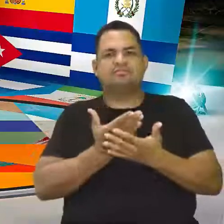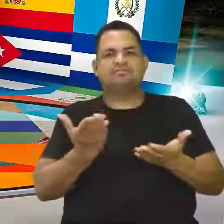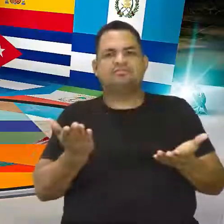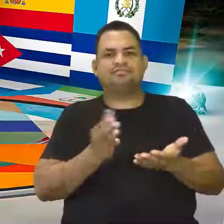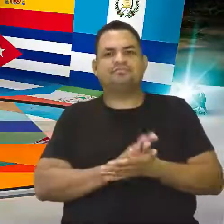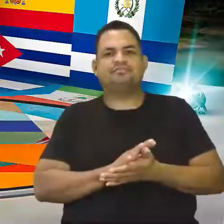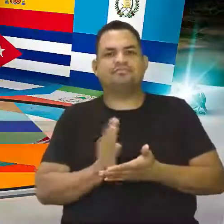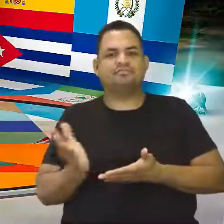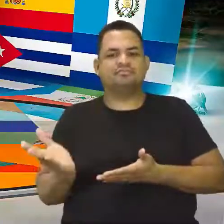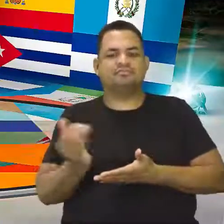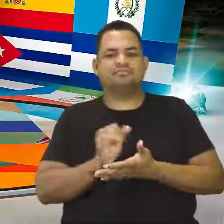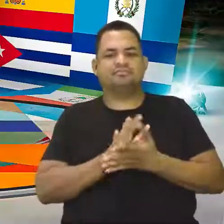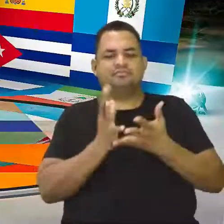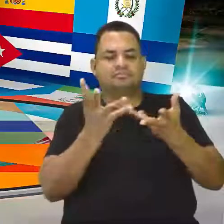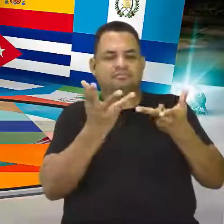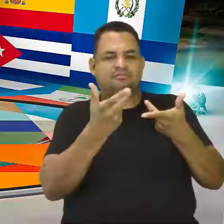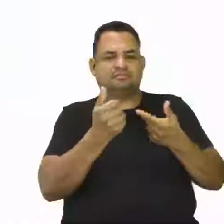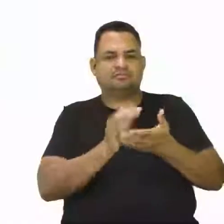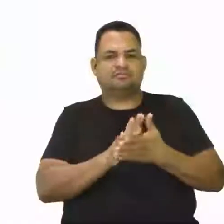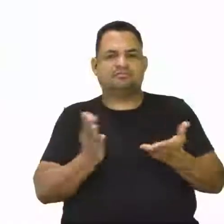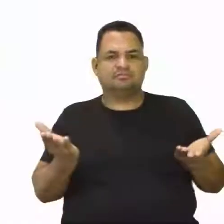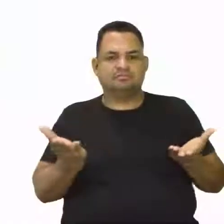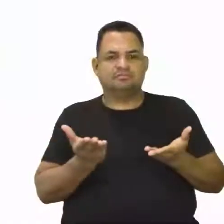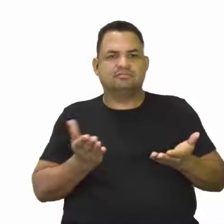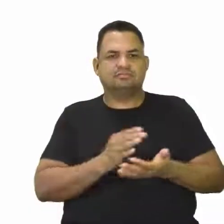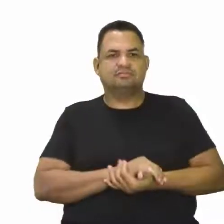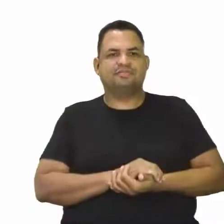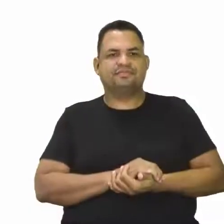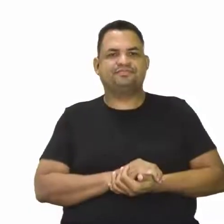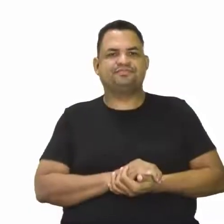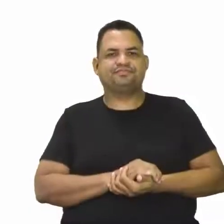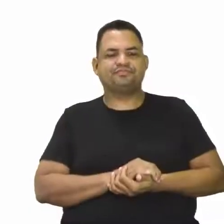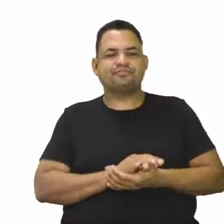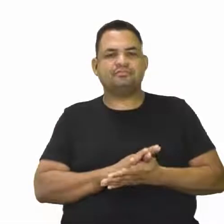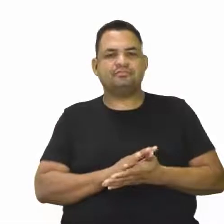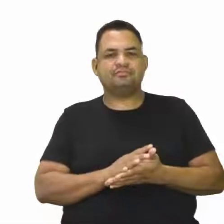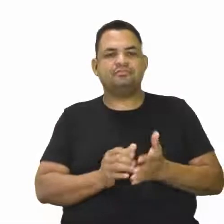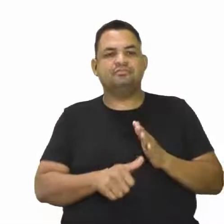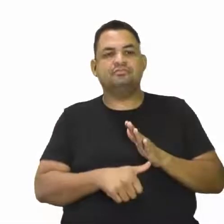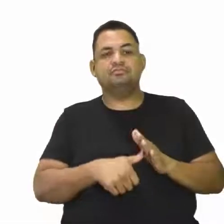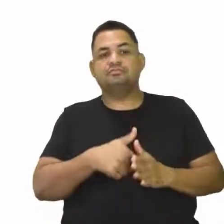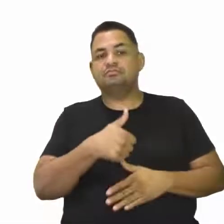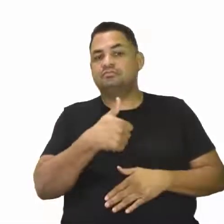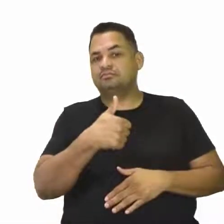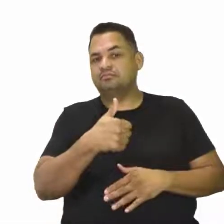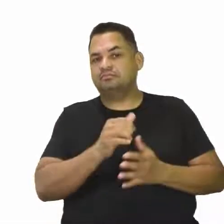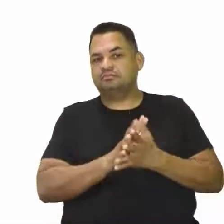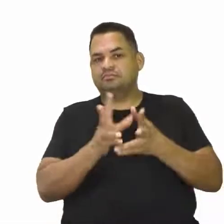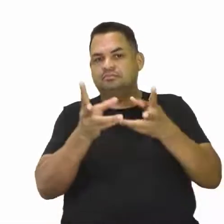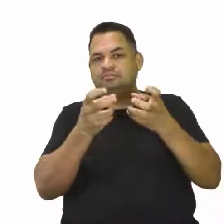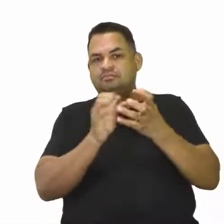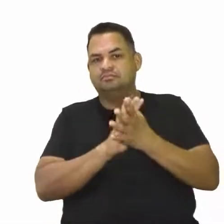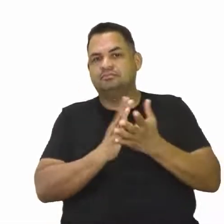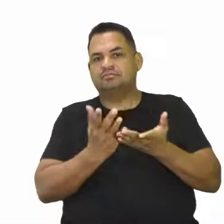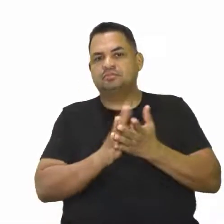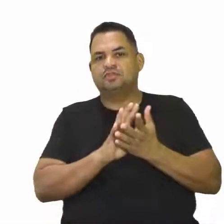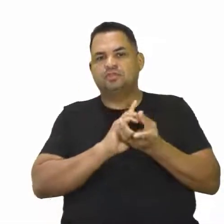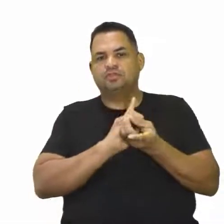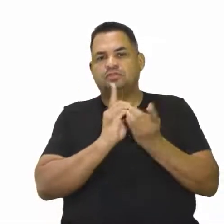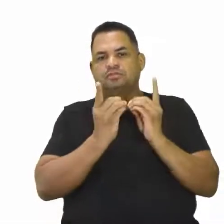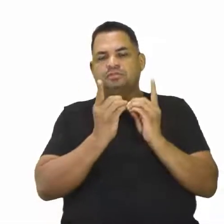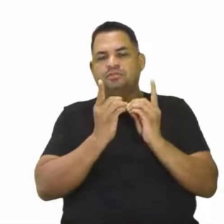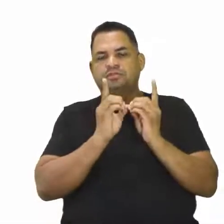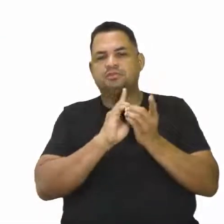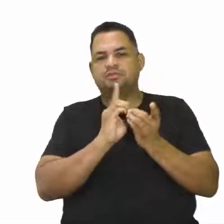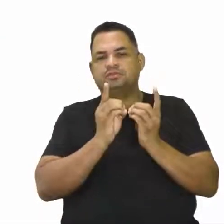Então vamos para as nossas habilidades de hoje. Vamos lá. Habilidade 1. Perceber tanto o dinamismo linguístico